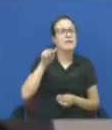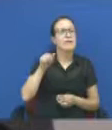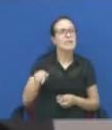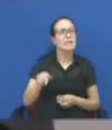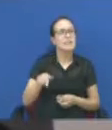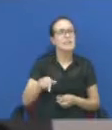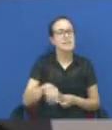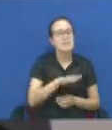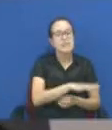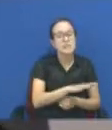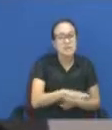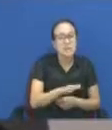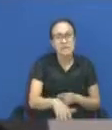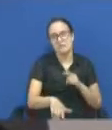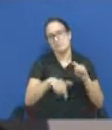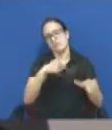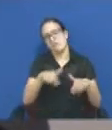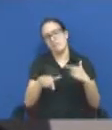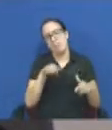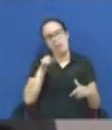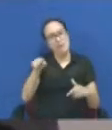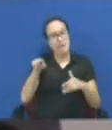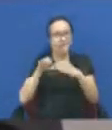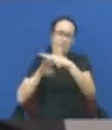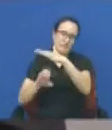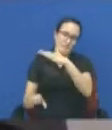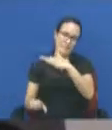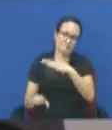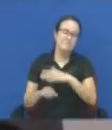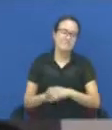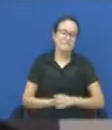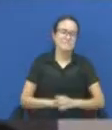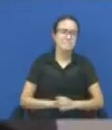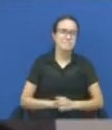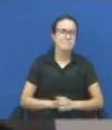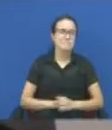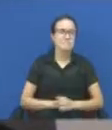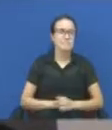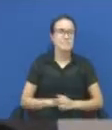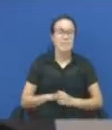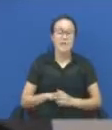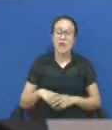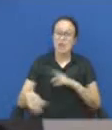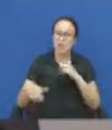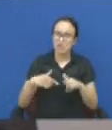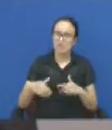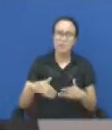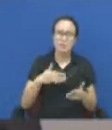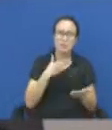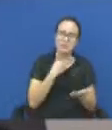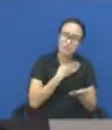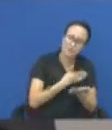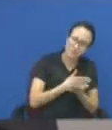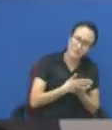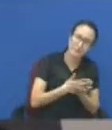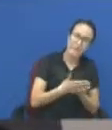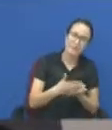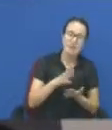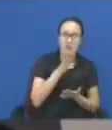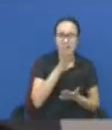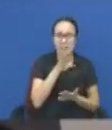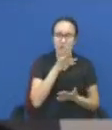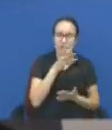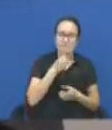do trabalho infantil no nosso município. Então, é um trabalho que começa agora, mas que com certeza vai demorar muitos anos.